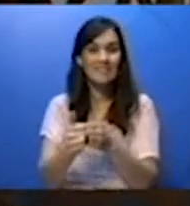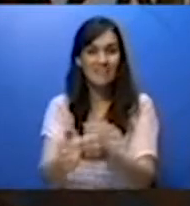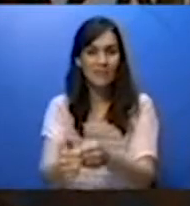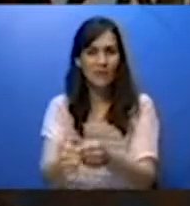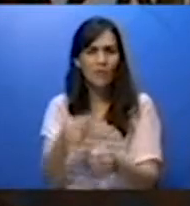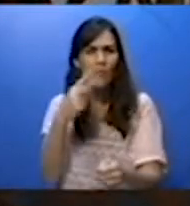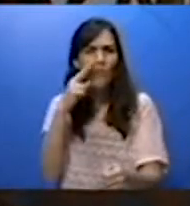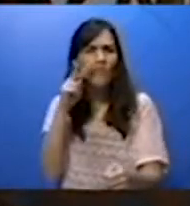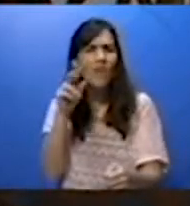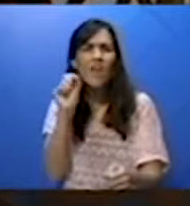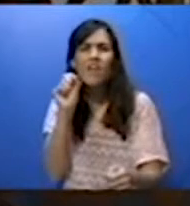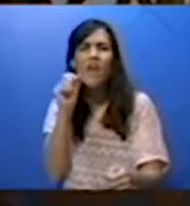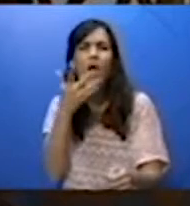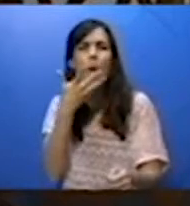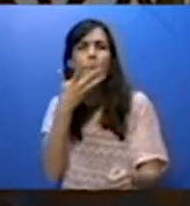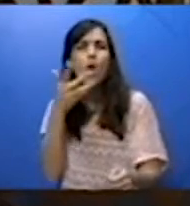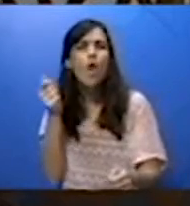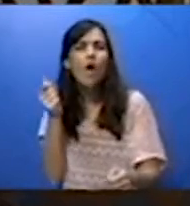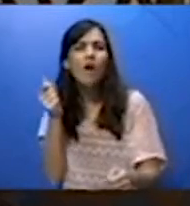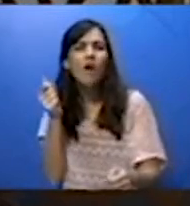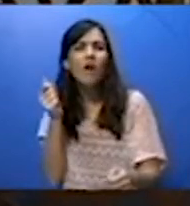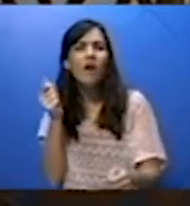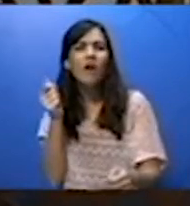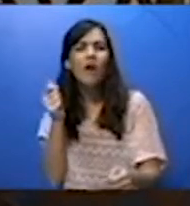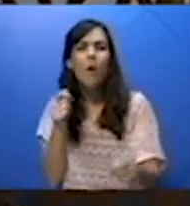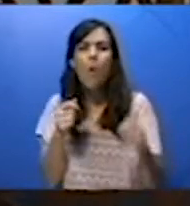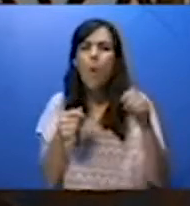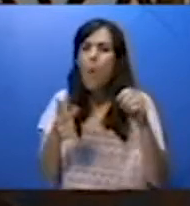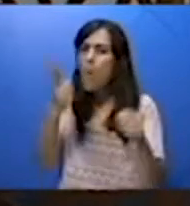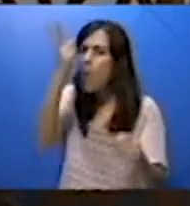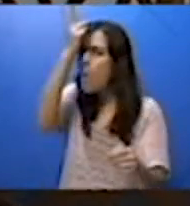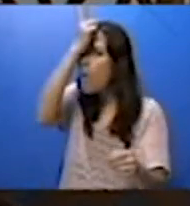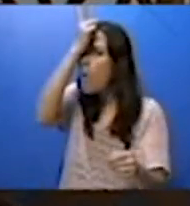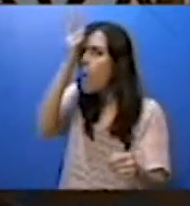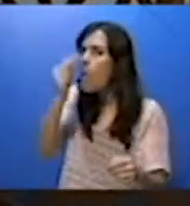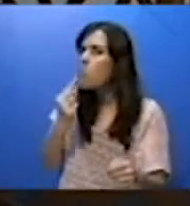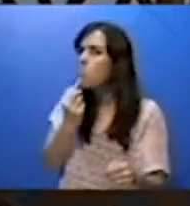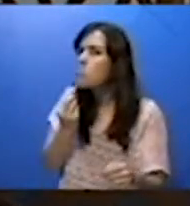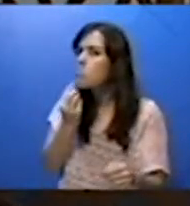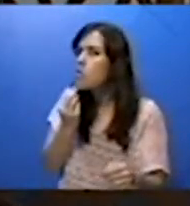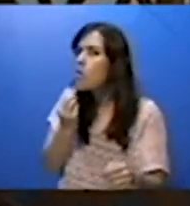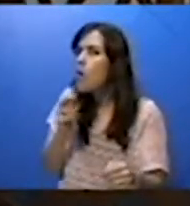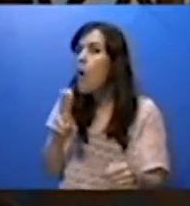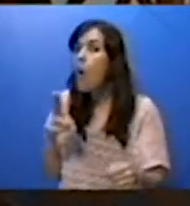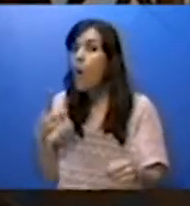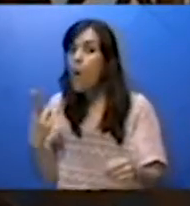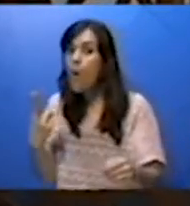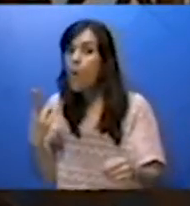vamos ver que levou a melhor se foi o bode ou a ó ó